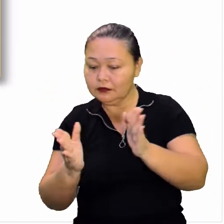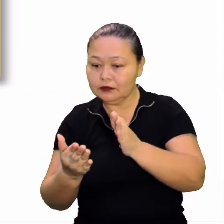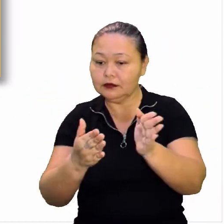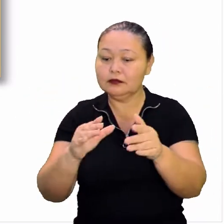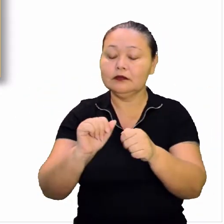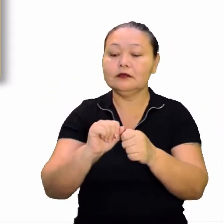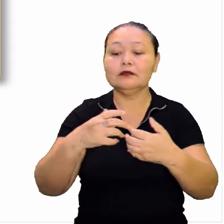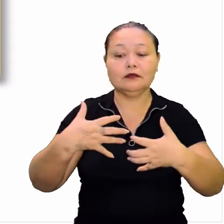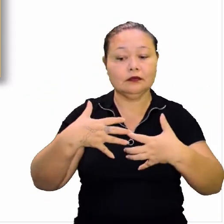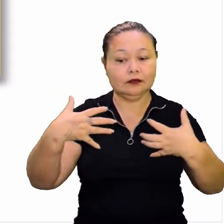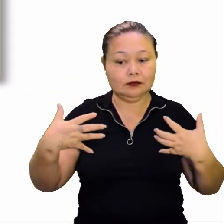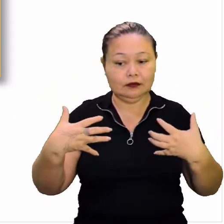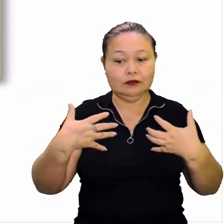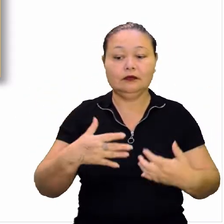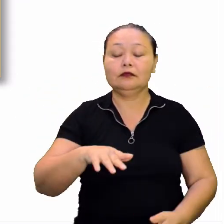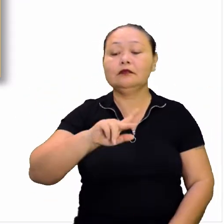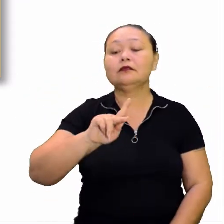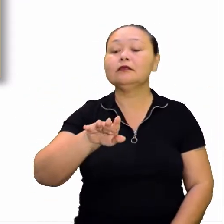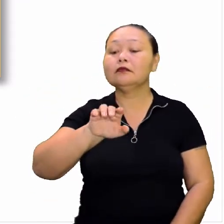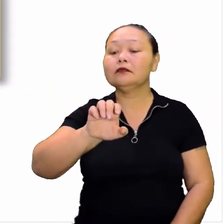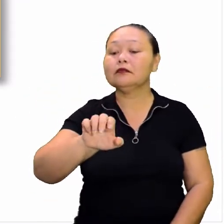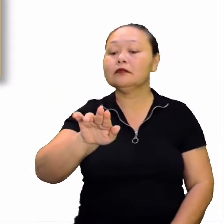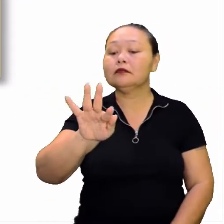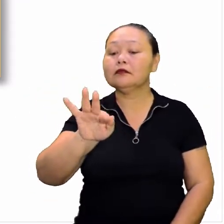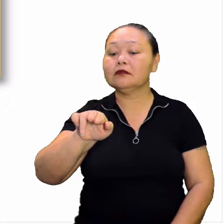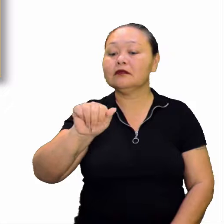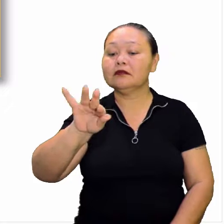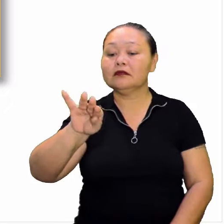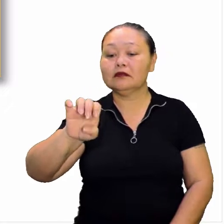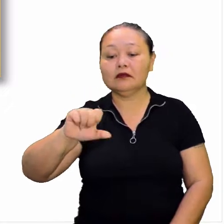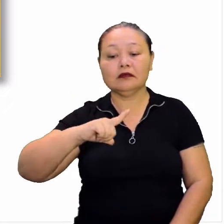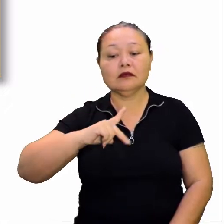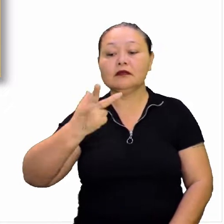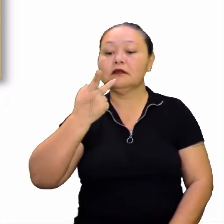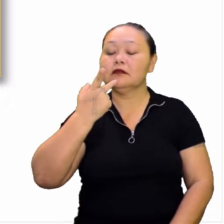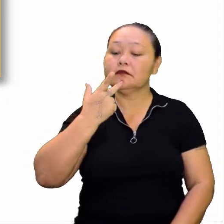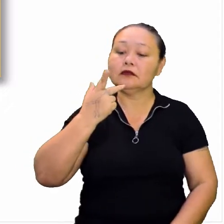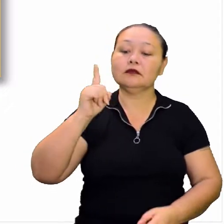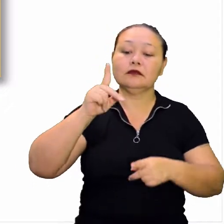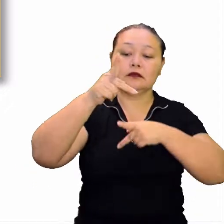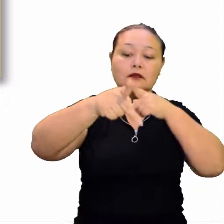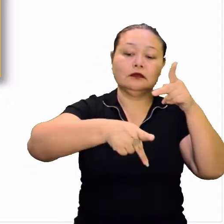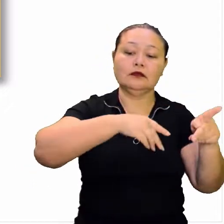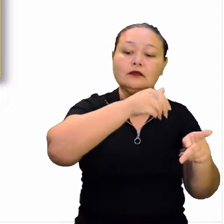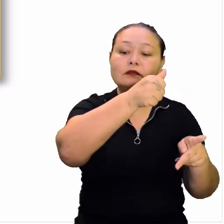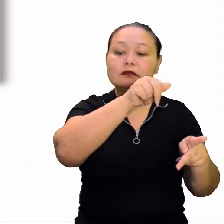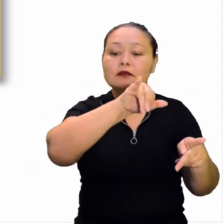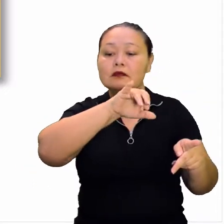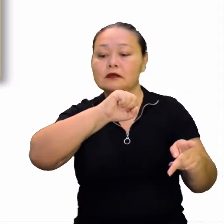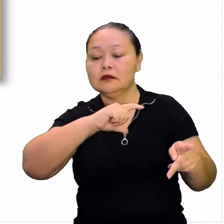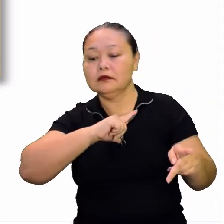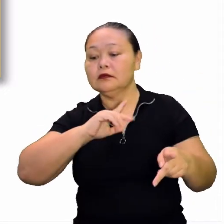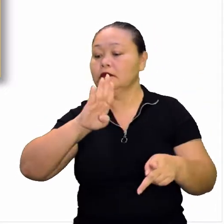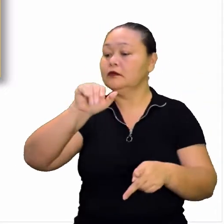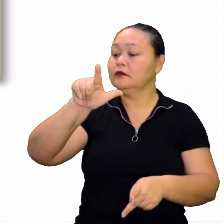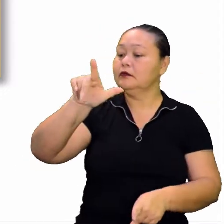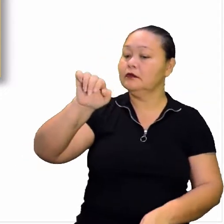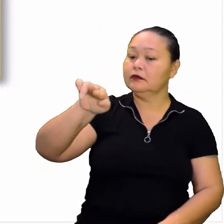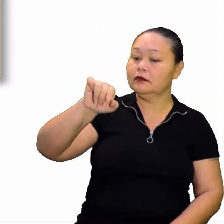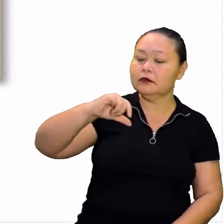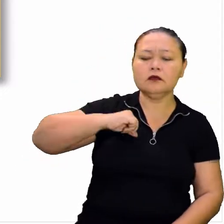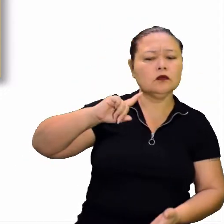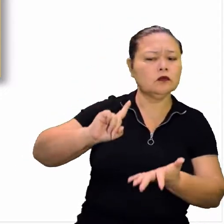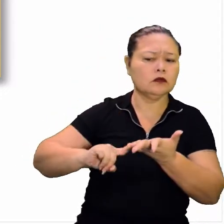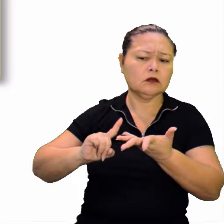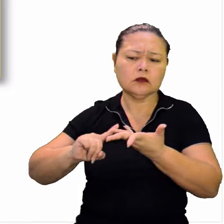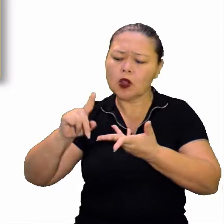rio Tigre e Eufrates. E aí falávamos sobre os caldeus, os assírios, os babilônios, tantos